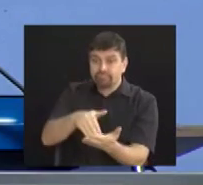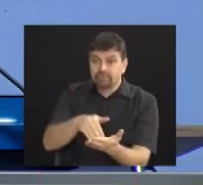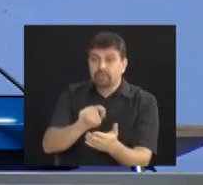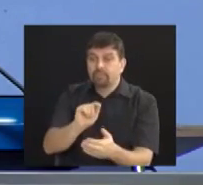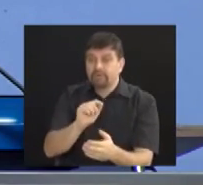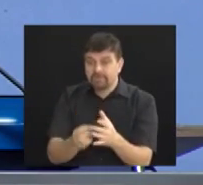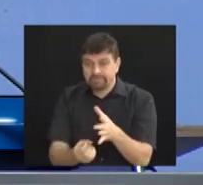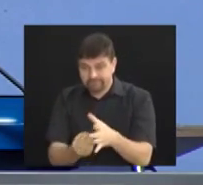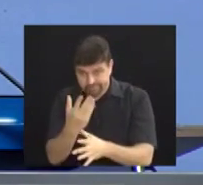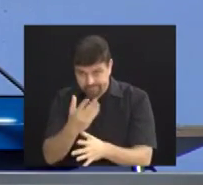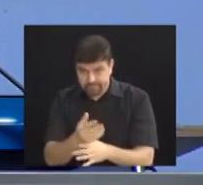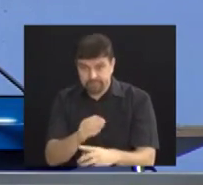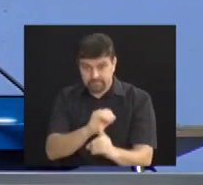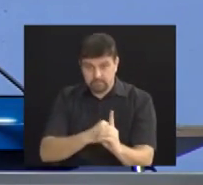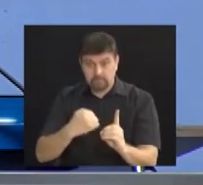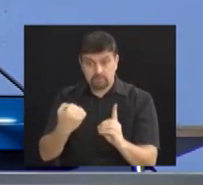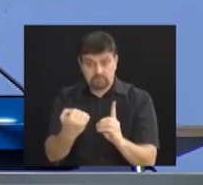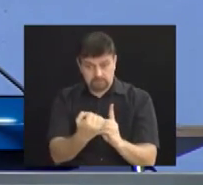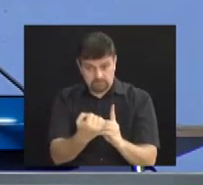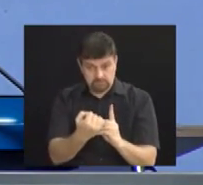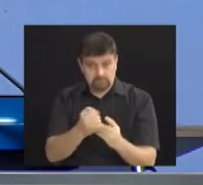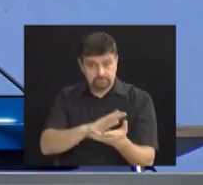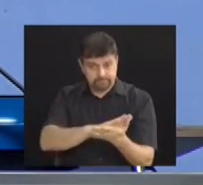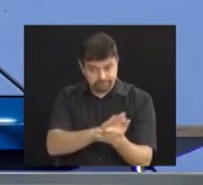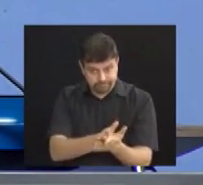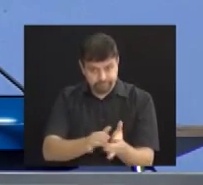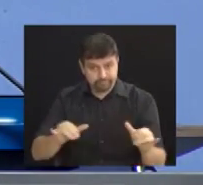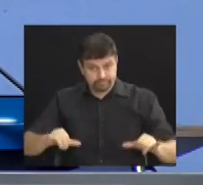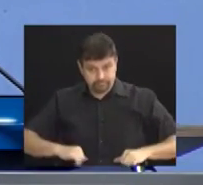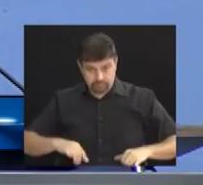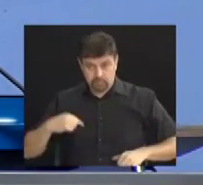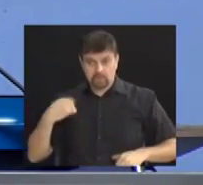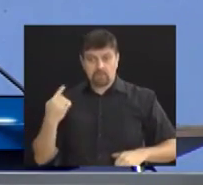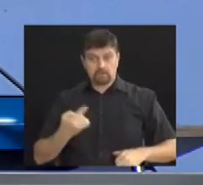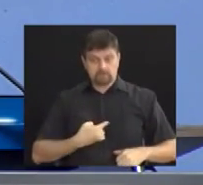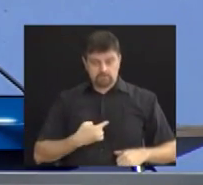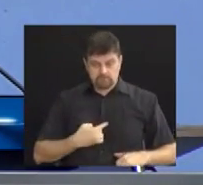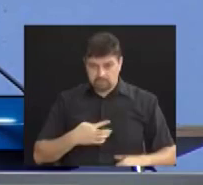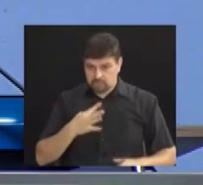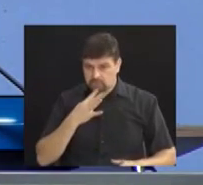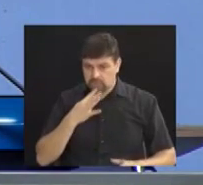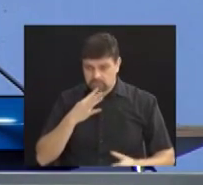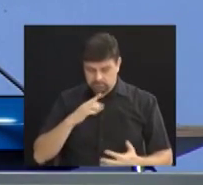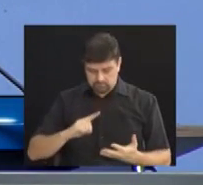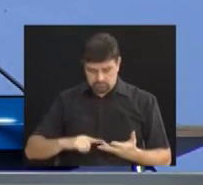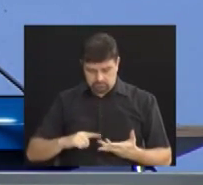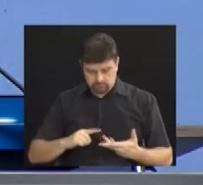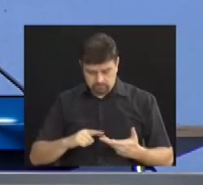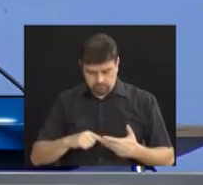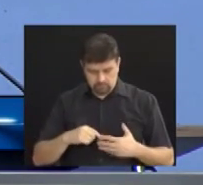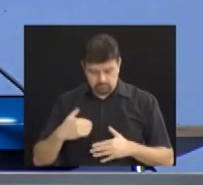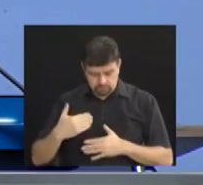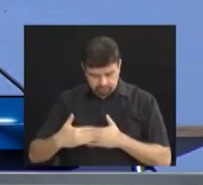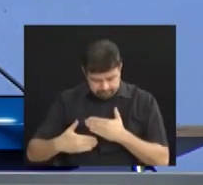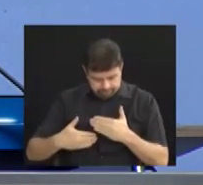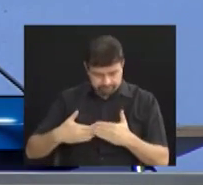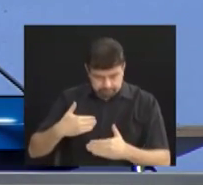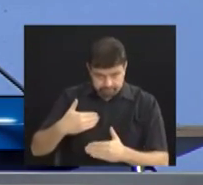vai impactar, porque a gente que tem acompanhado, nós que temos acompanhado todo esse processo